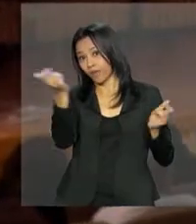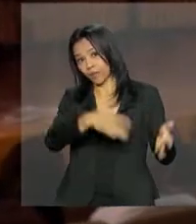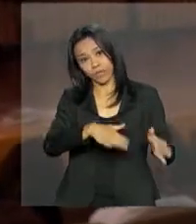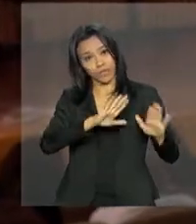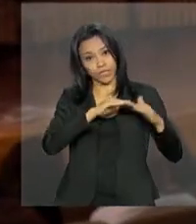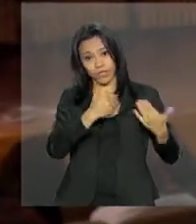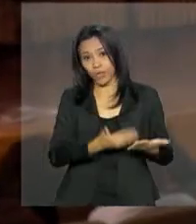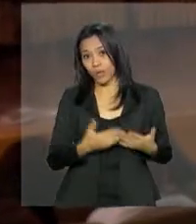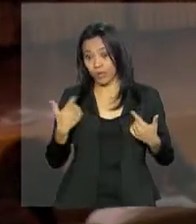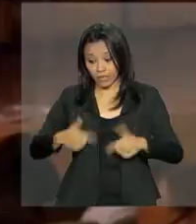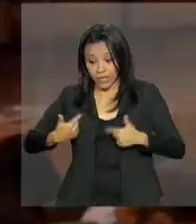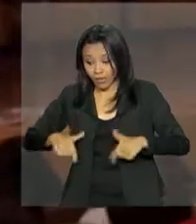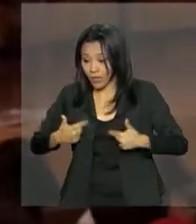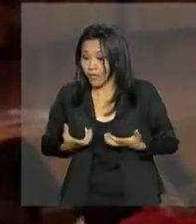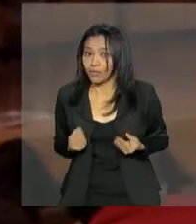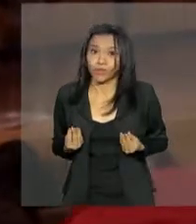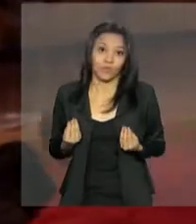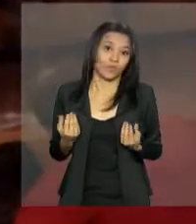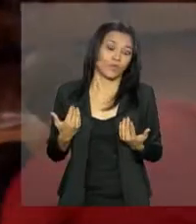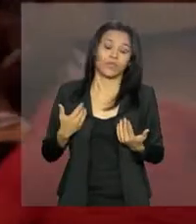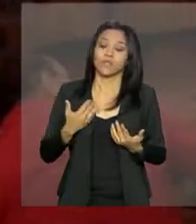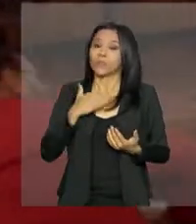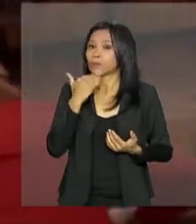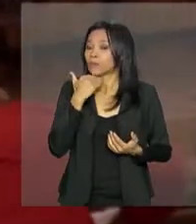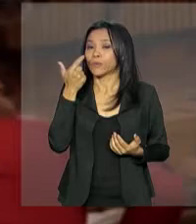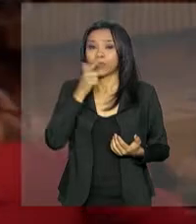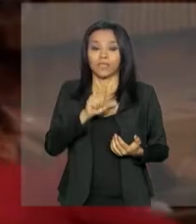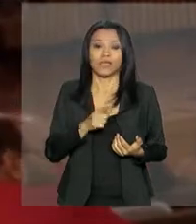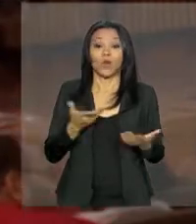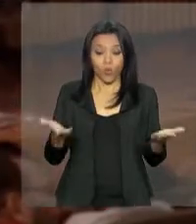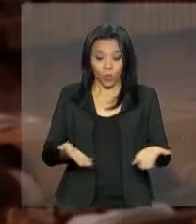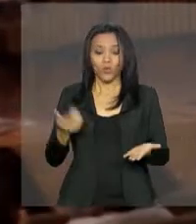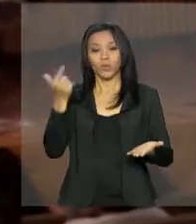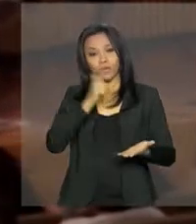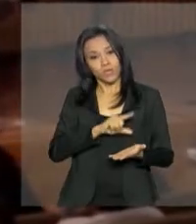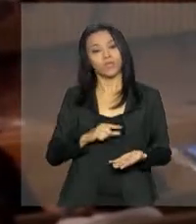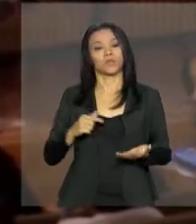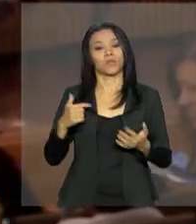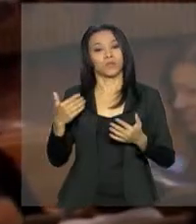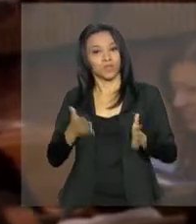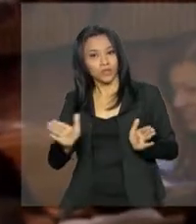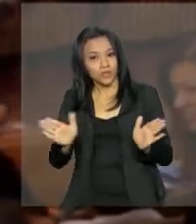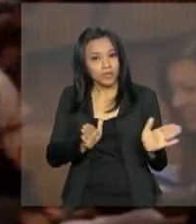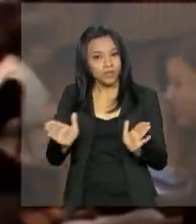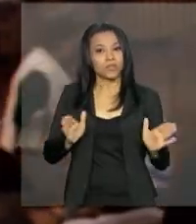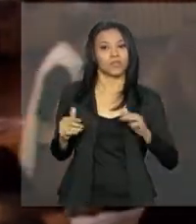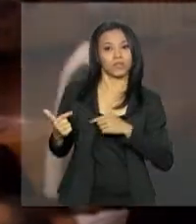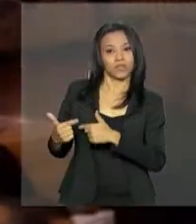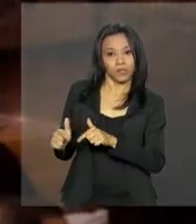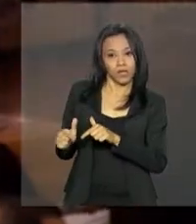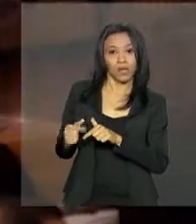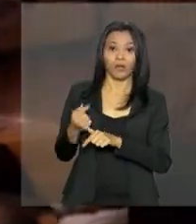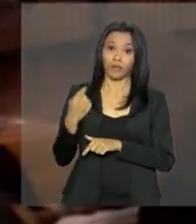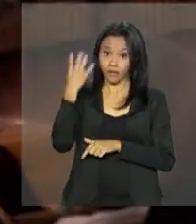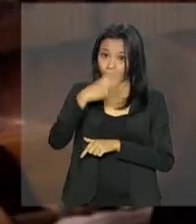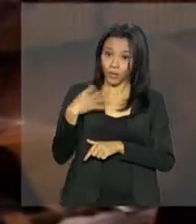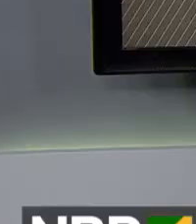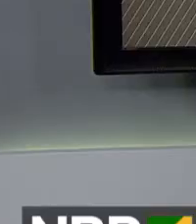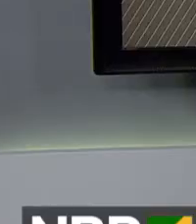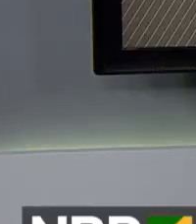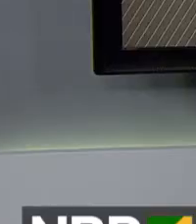trabalhar demais hoje eu consigo conciliar a escola com o trabalho porque o trabalho só quatro horas por dia de segunda a